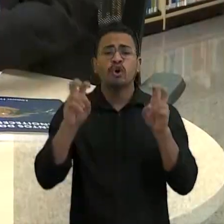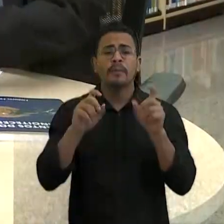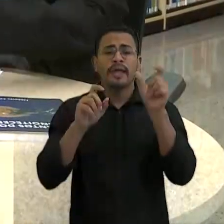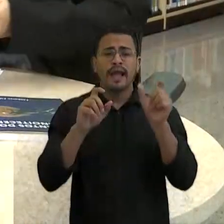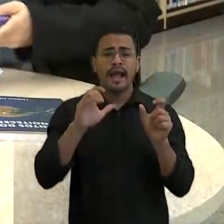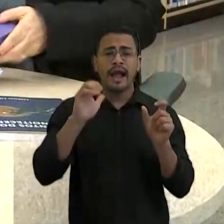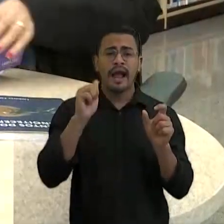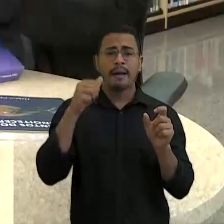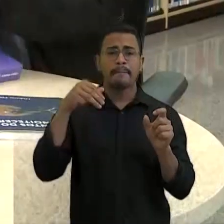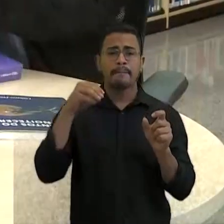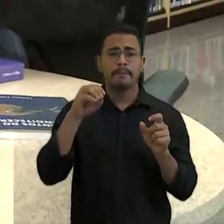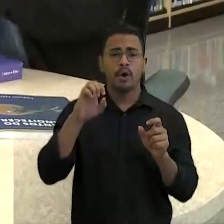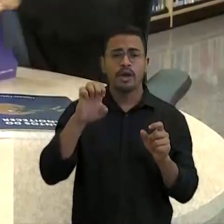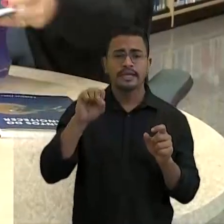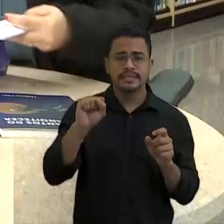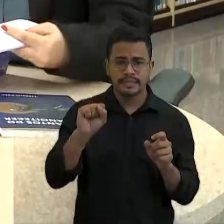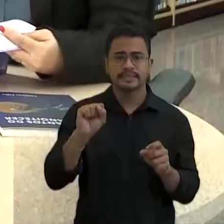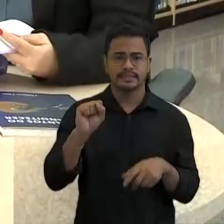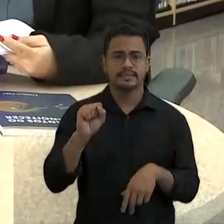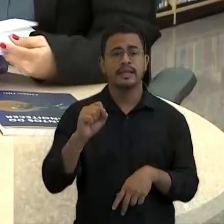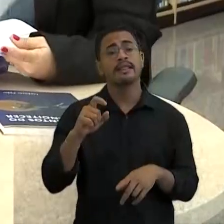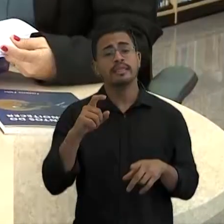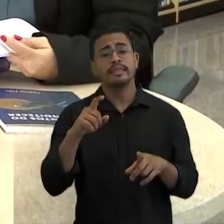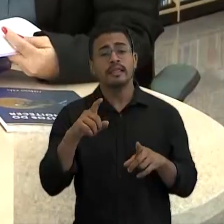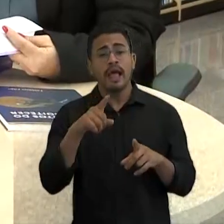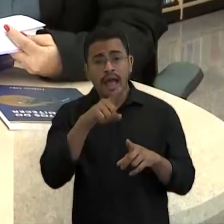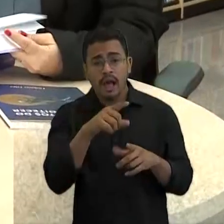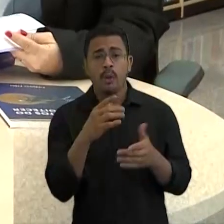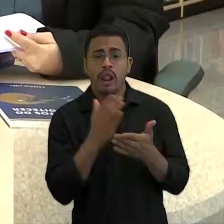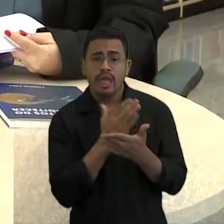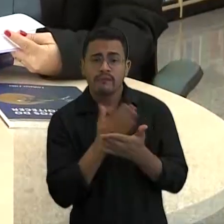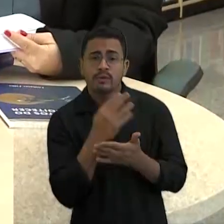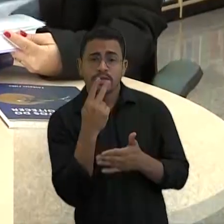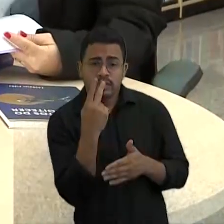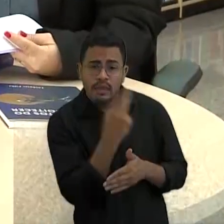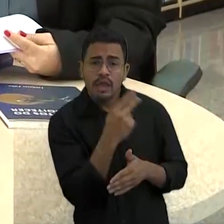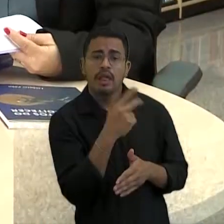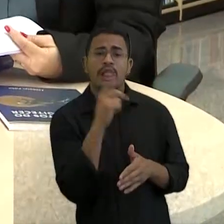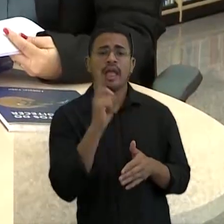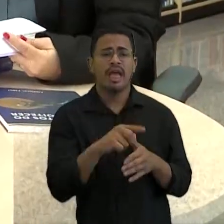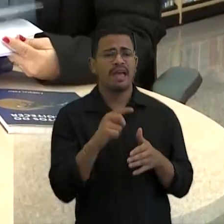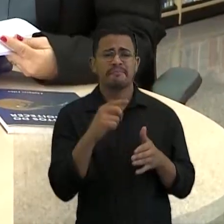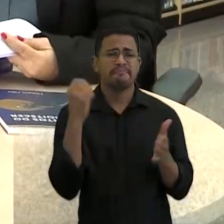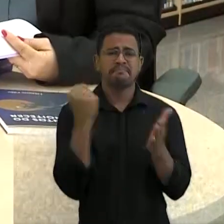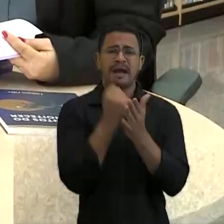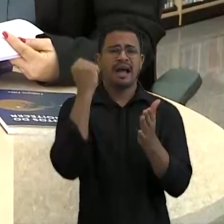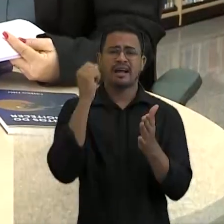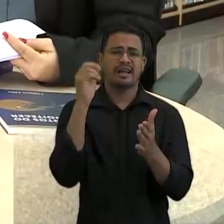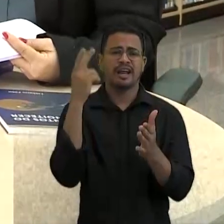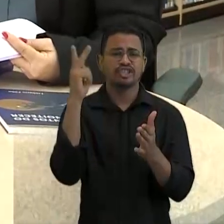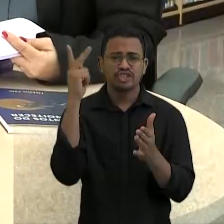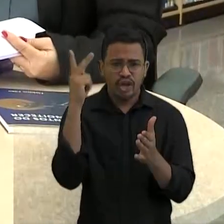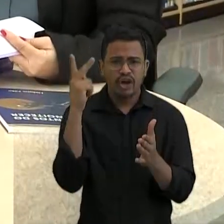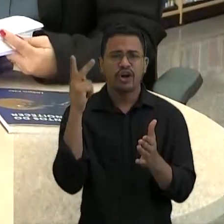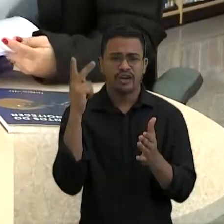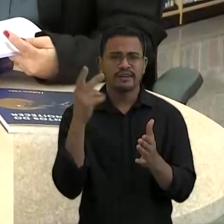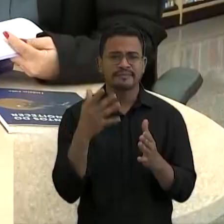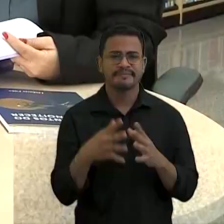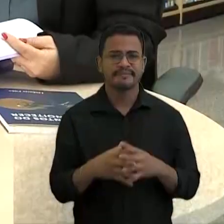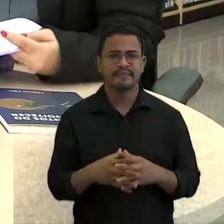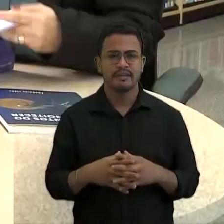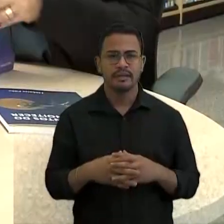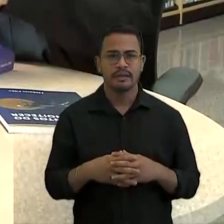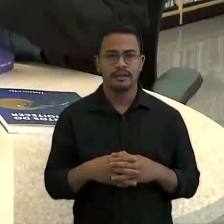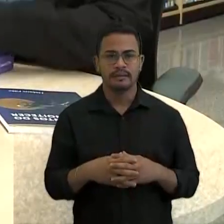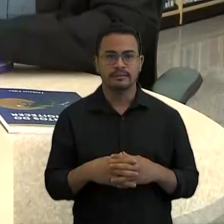E essa obra dele é a obra histórica, né? Aí, Os Lusíadas, né?